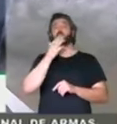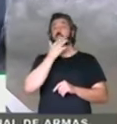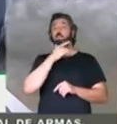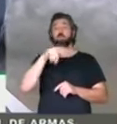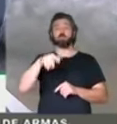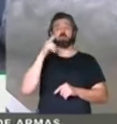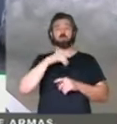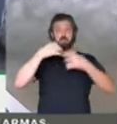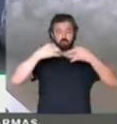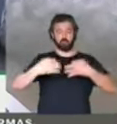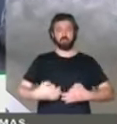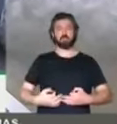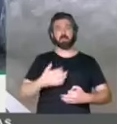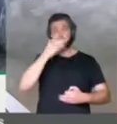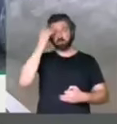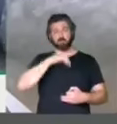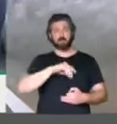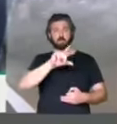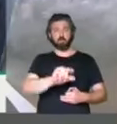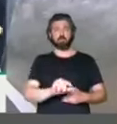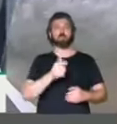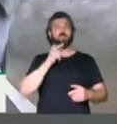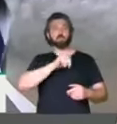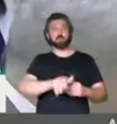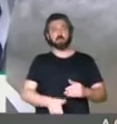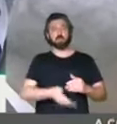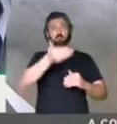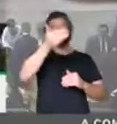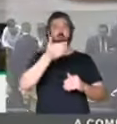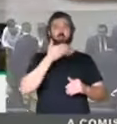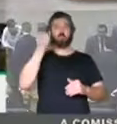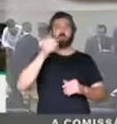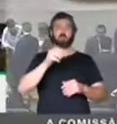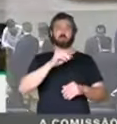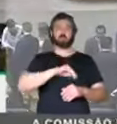dignidade daqueles que ganham menos. Obrigado. Senador.